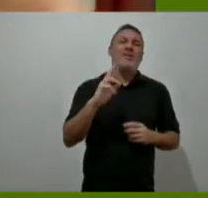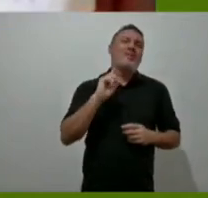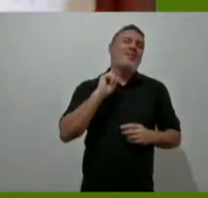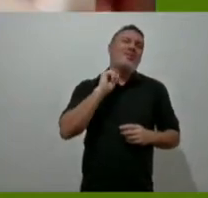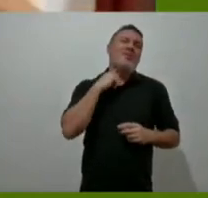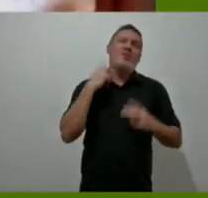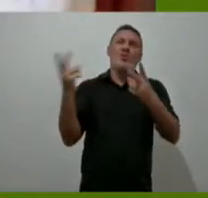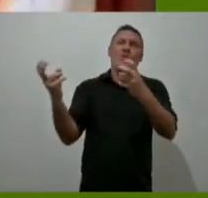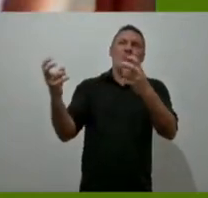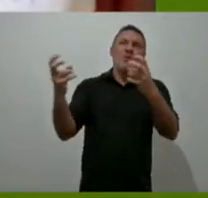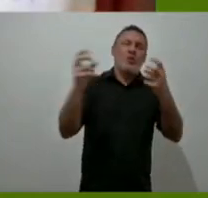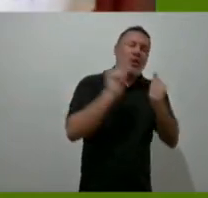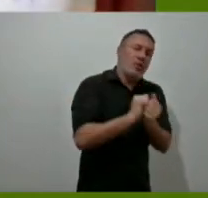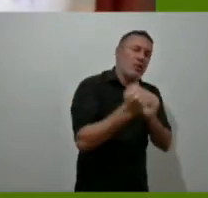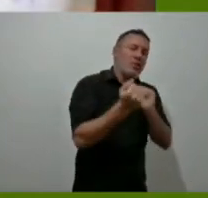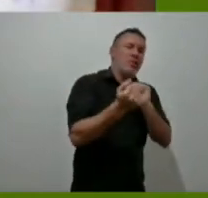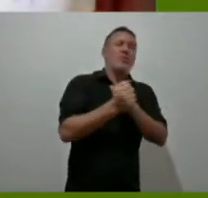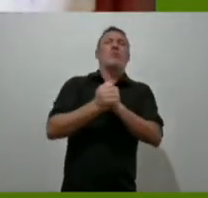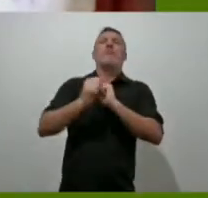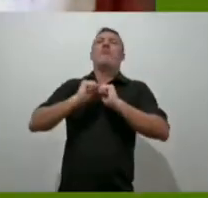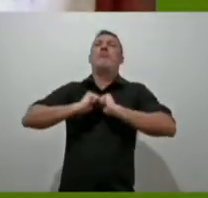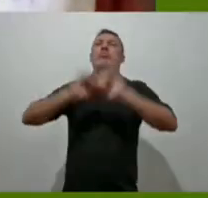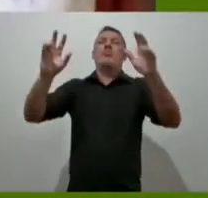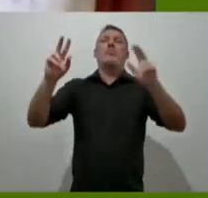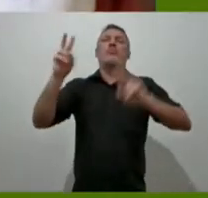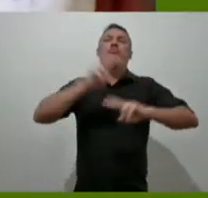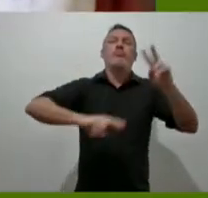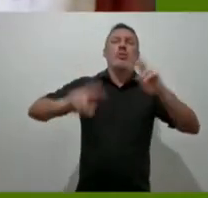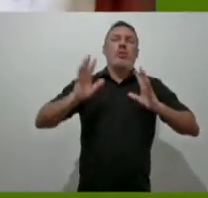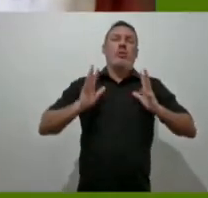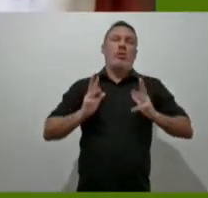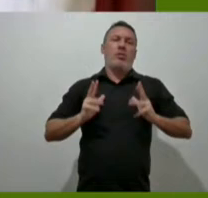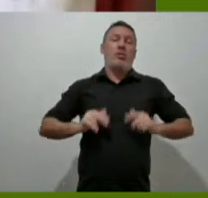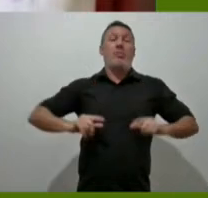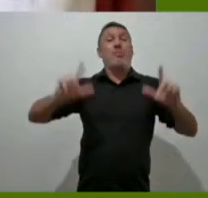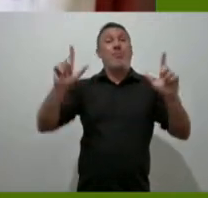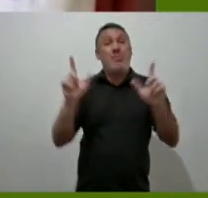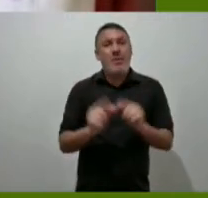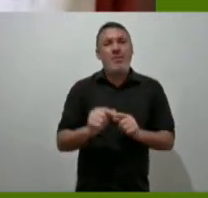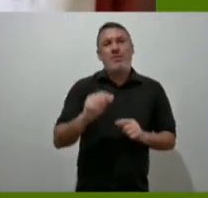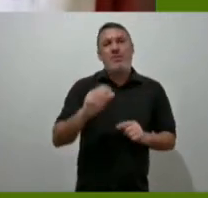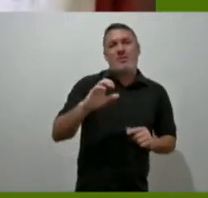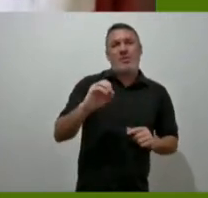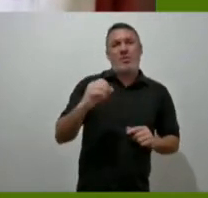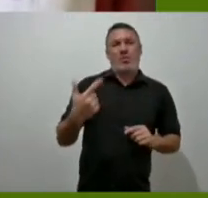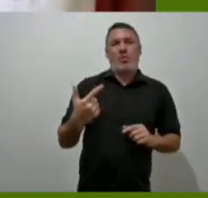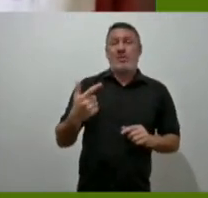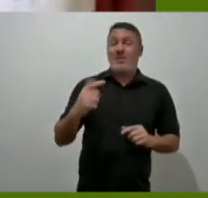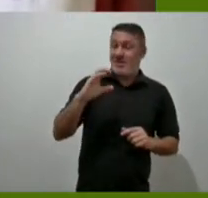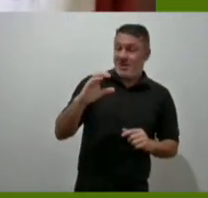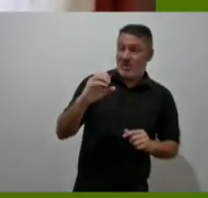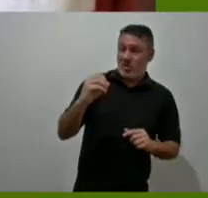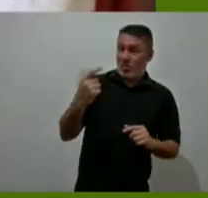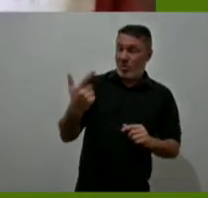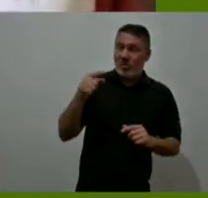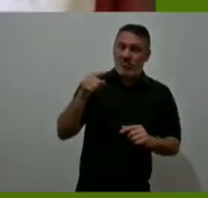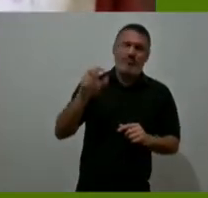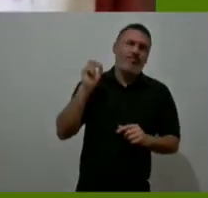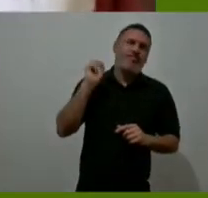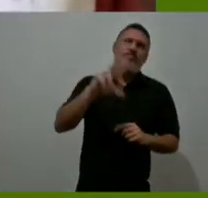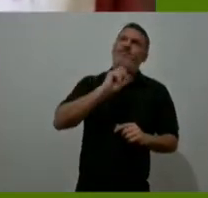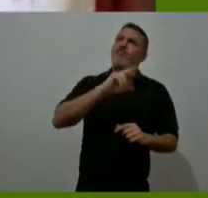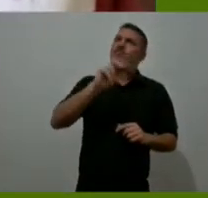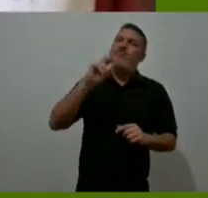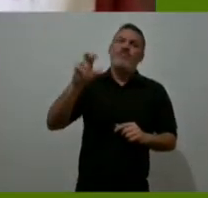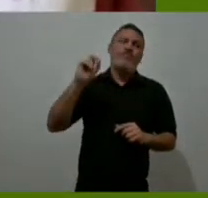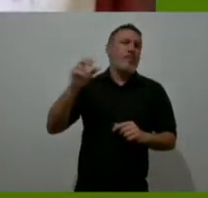conseguimos equilibrar a nossa emissão de carbono, que é a principal variável do aumento de temperatura no